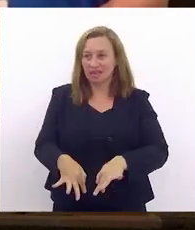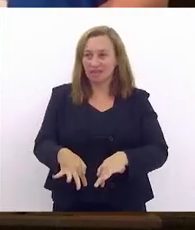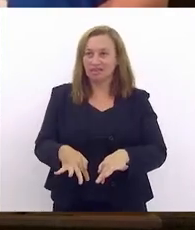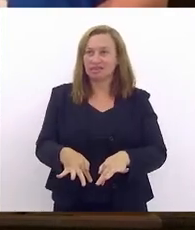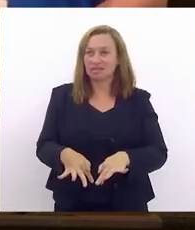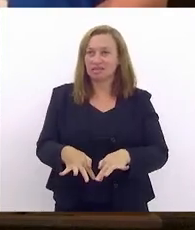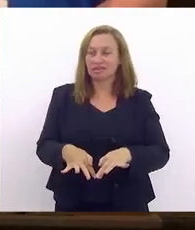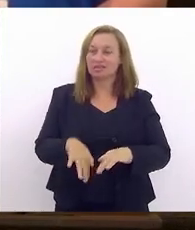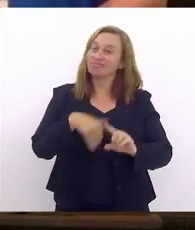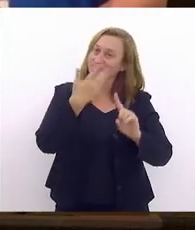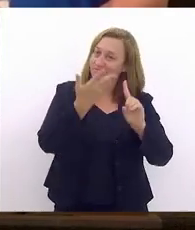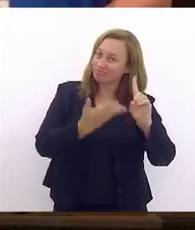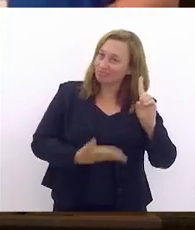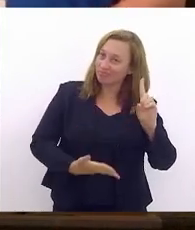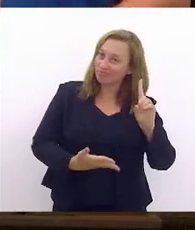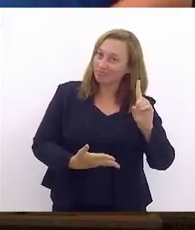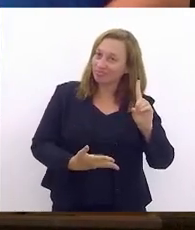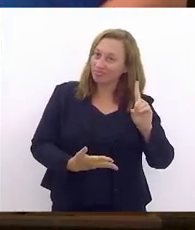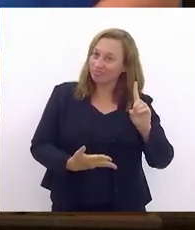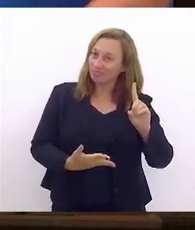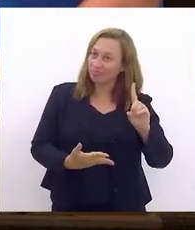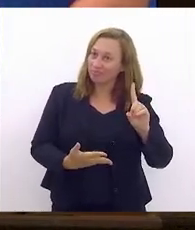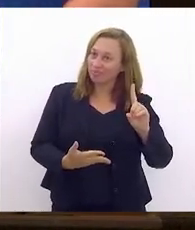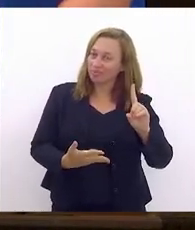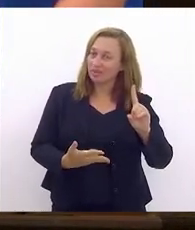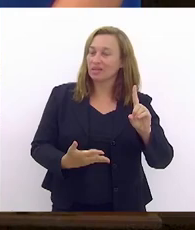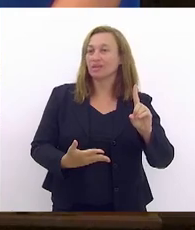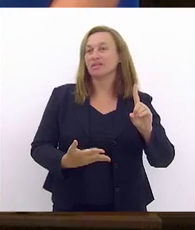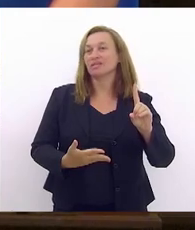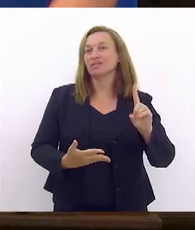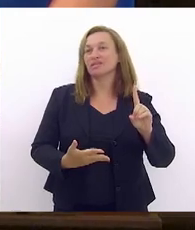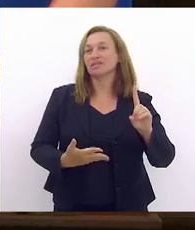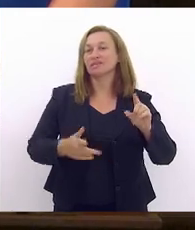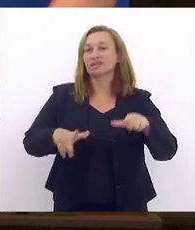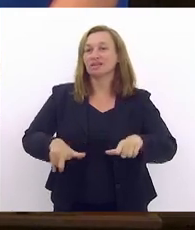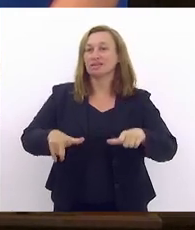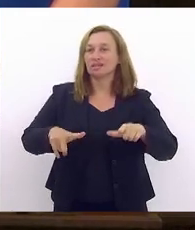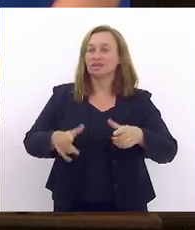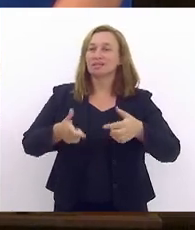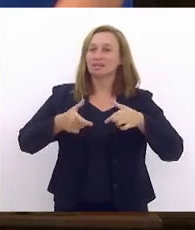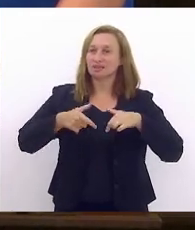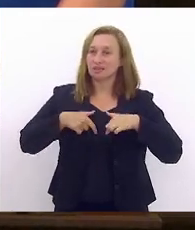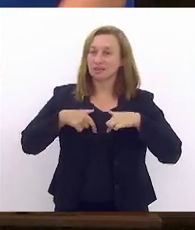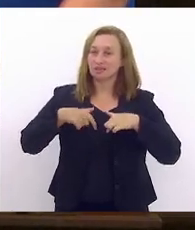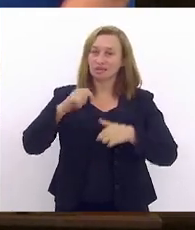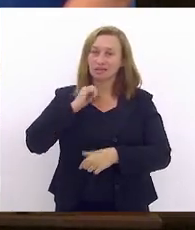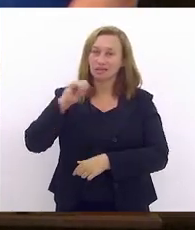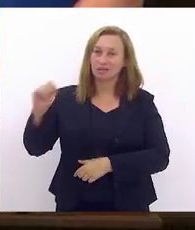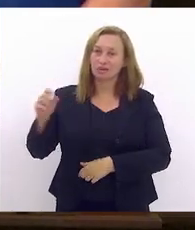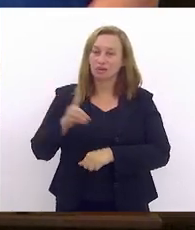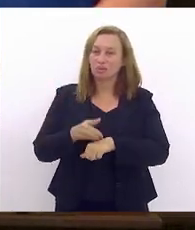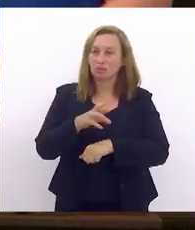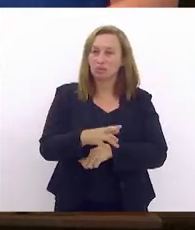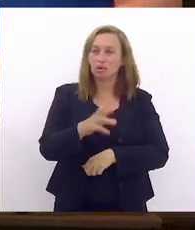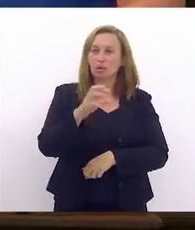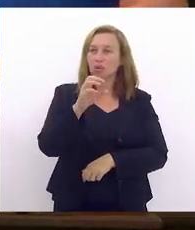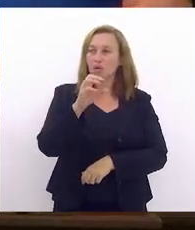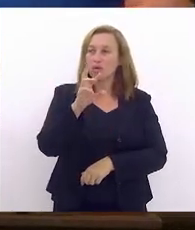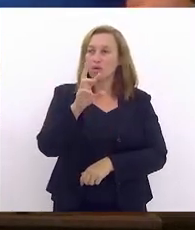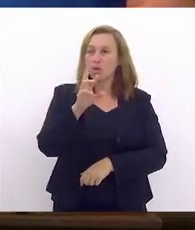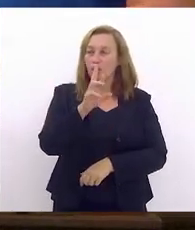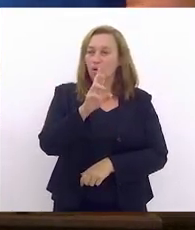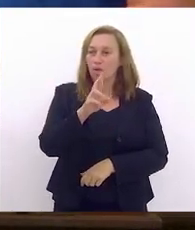encerrada a sessão solene de comenda entregue ao Dr. Rodrigo Avelar, presidente